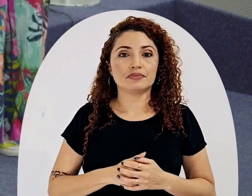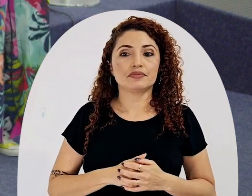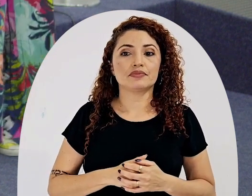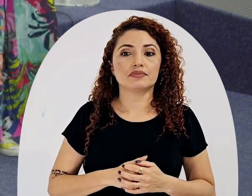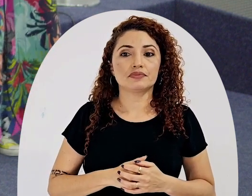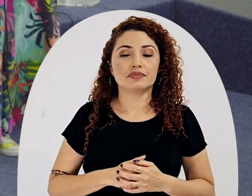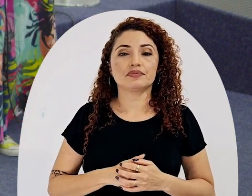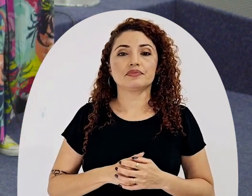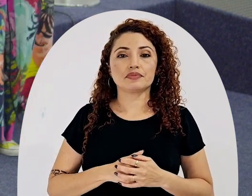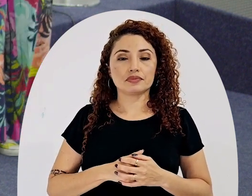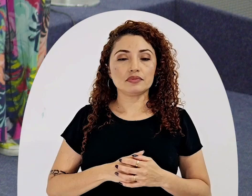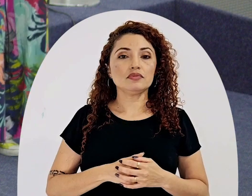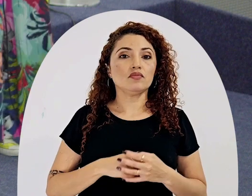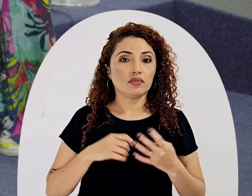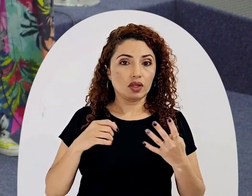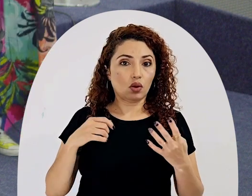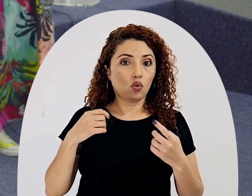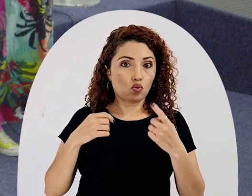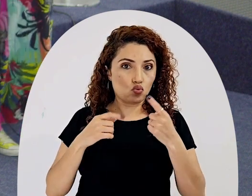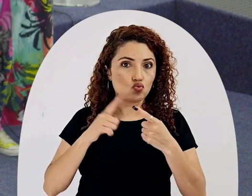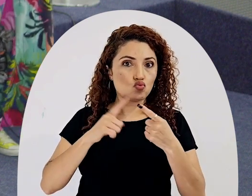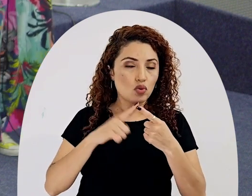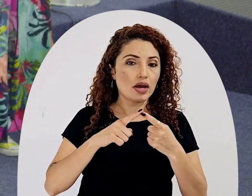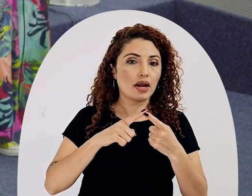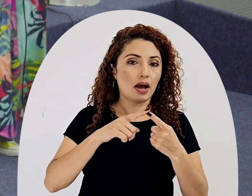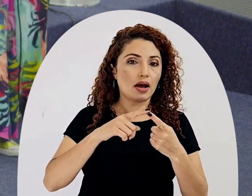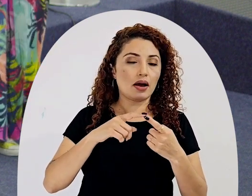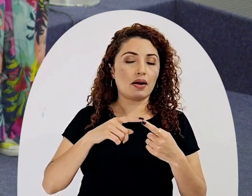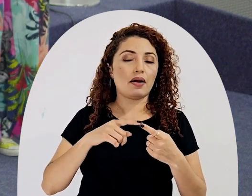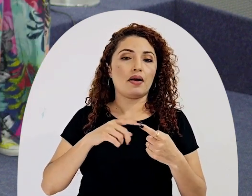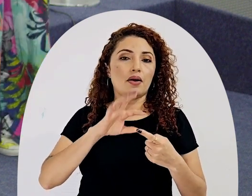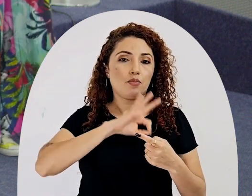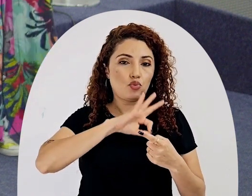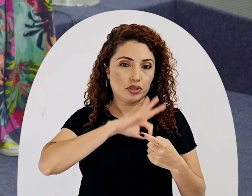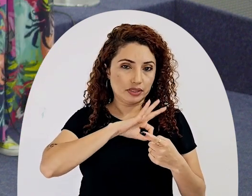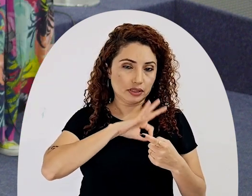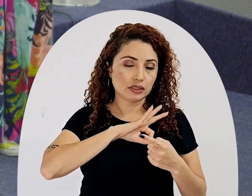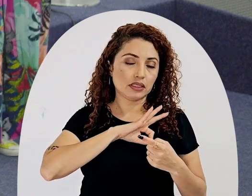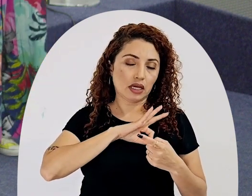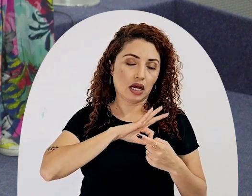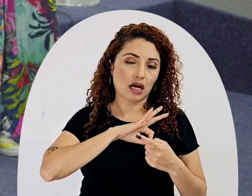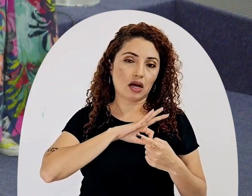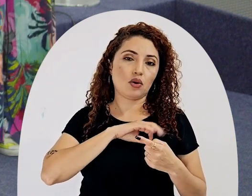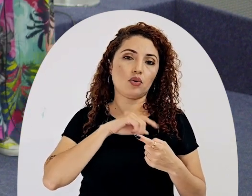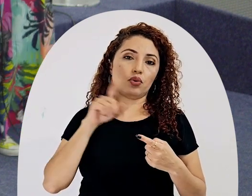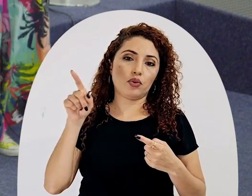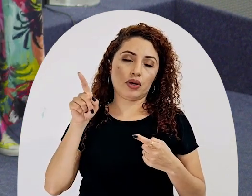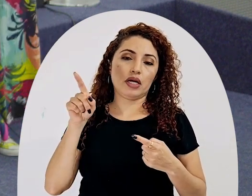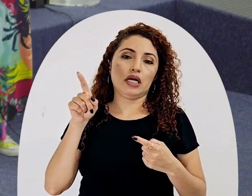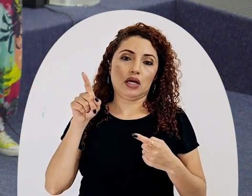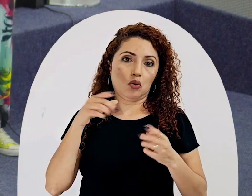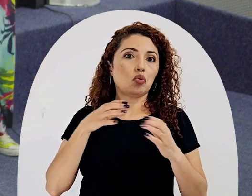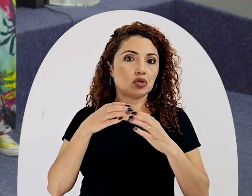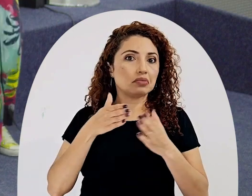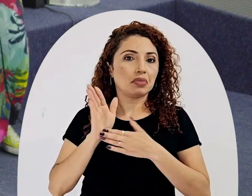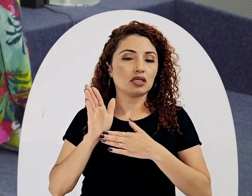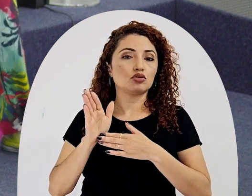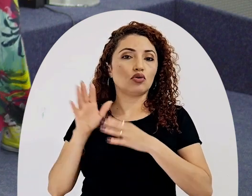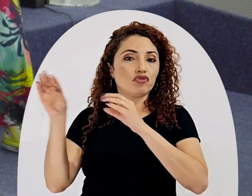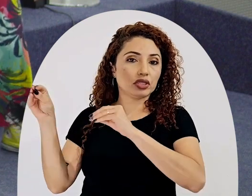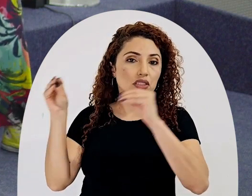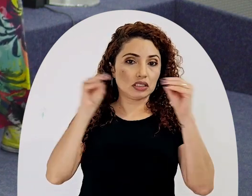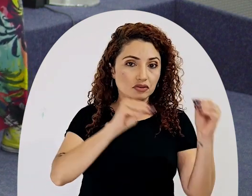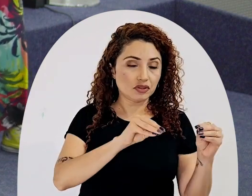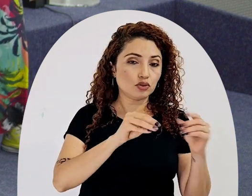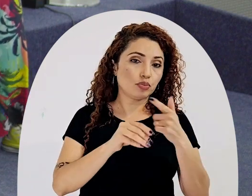ele era concursado e foi transferido para São Paulo. Ele é de Minas Gerais, né, porque eu sou de Minas também. E o Paulo morreu.